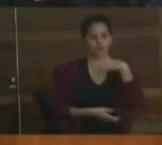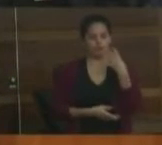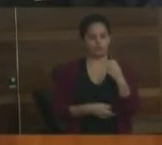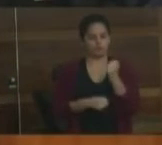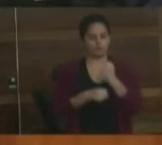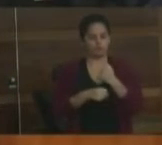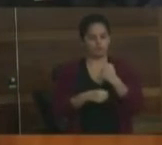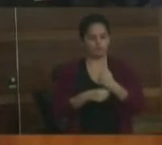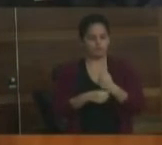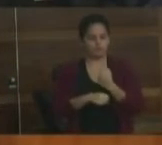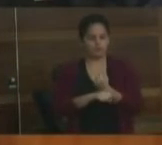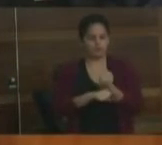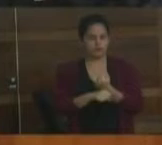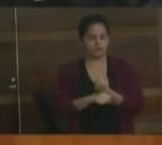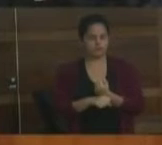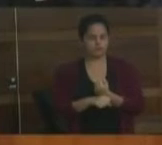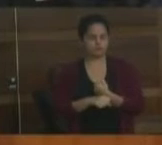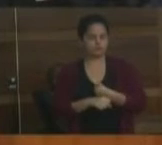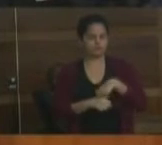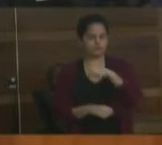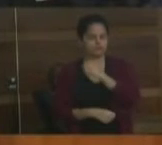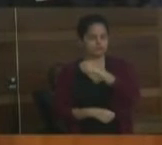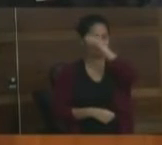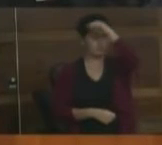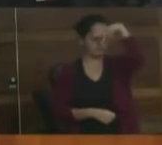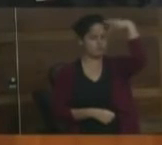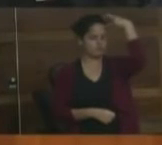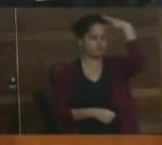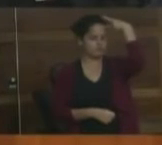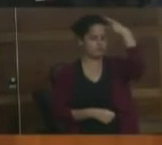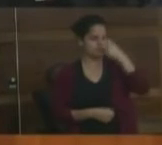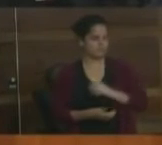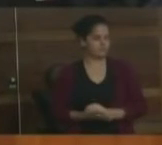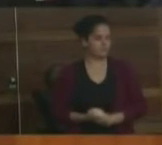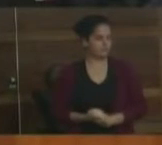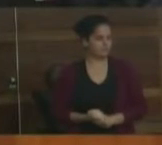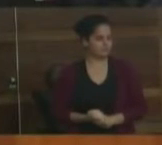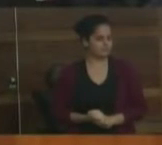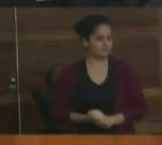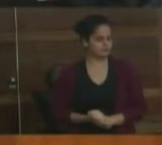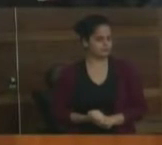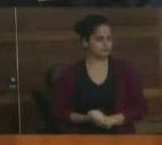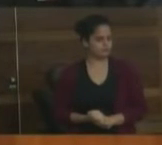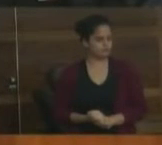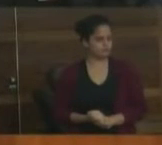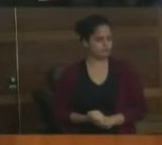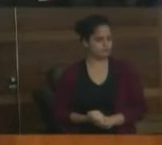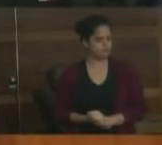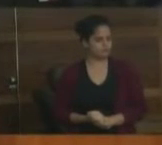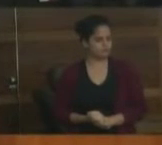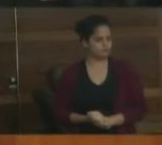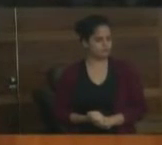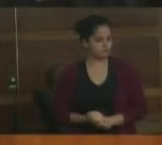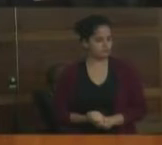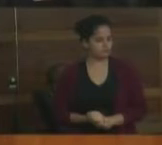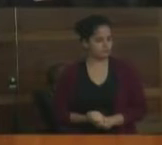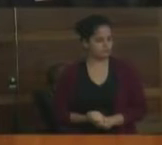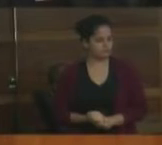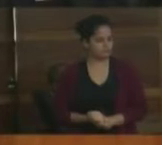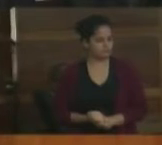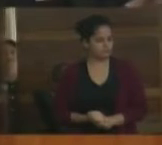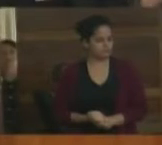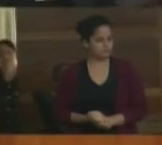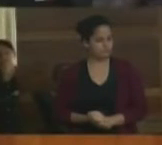do governo é só por isso que eu tô fazendo essa colocação uma volta dizer que vou fazer a minhas colocações de maneira oficial até o requerimento de informação são uma